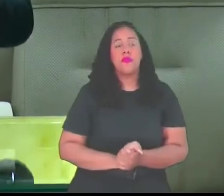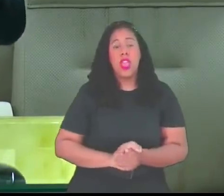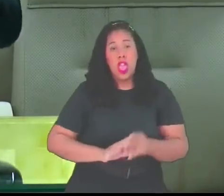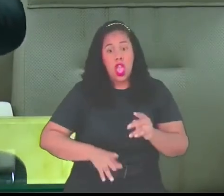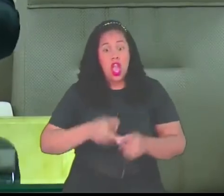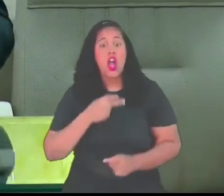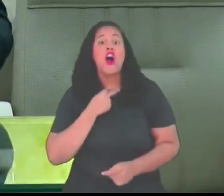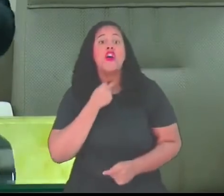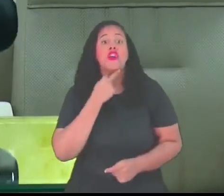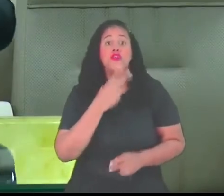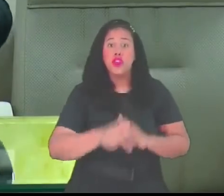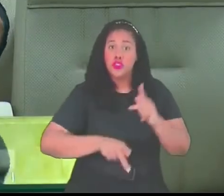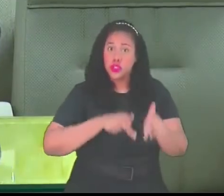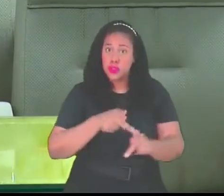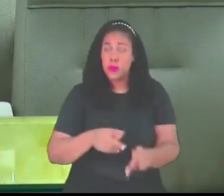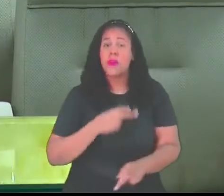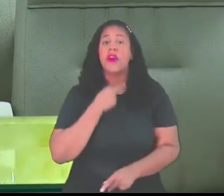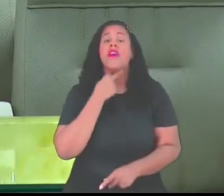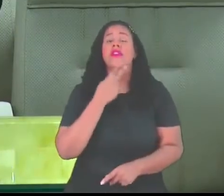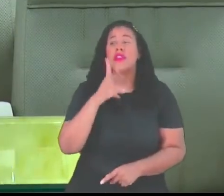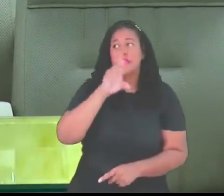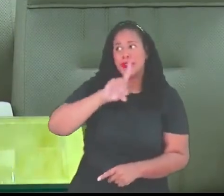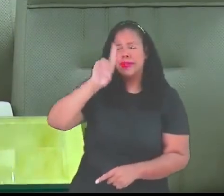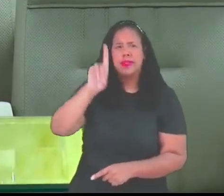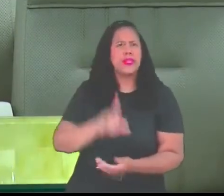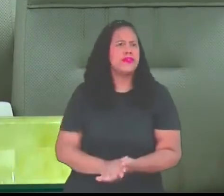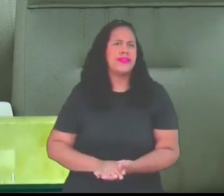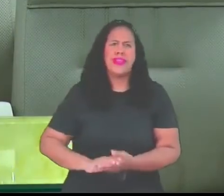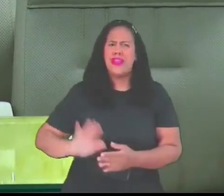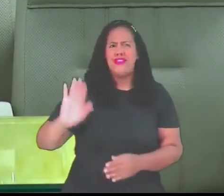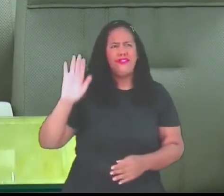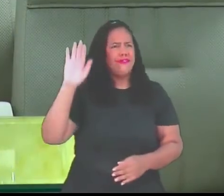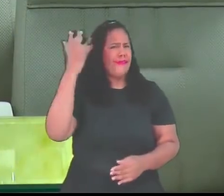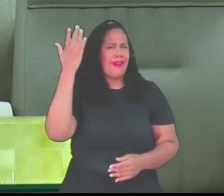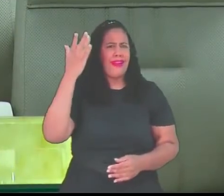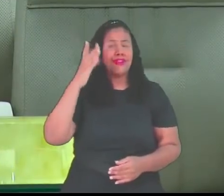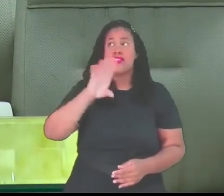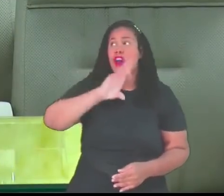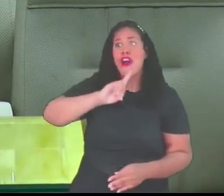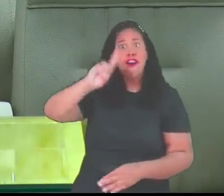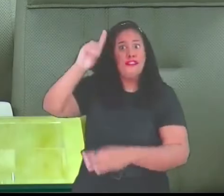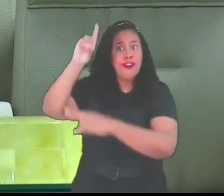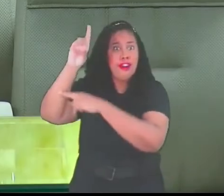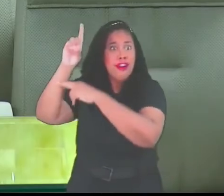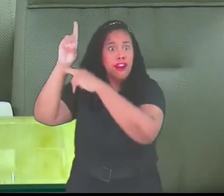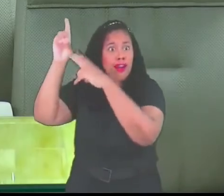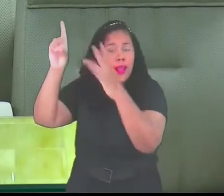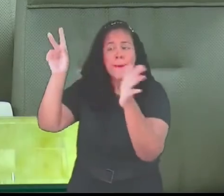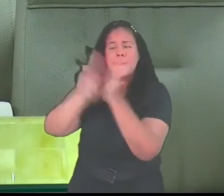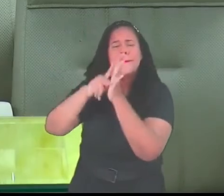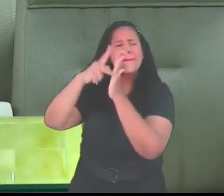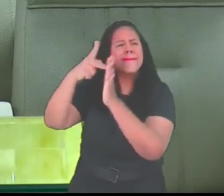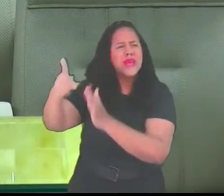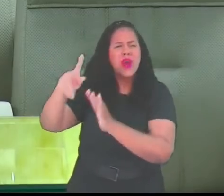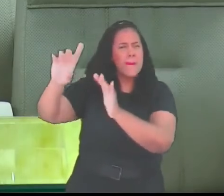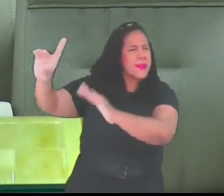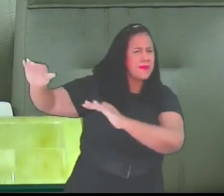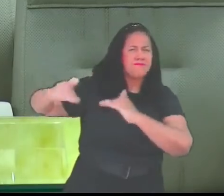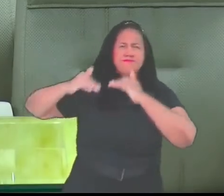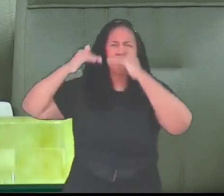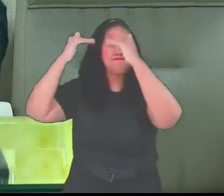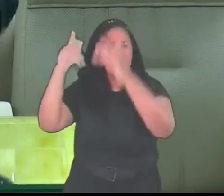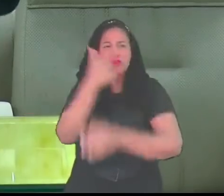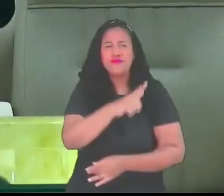povo é a voz de Deus. Lê do engano. A voz de Deus é a voz de Deus. A voz de Deus está acima de qualquer